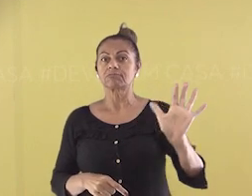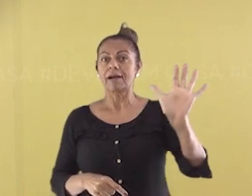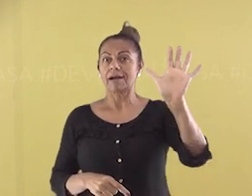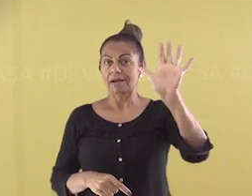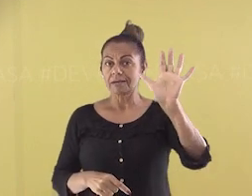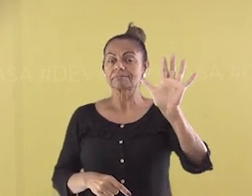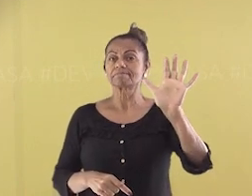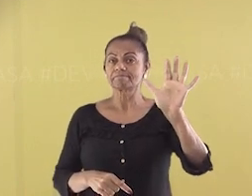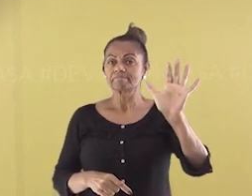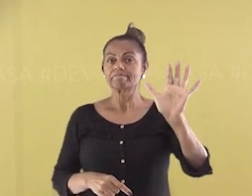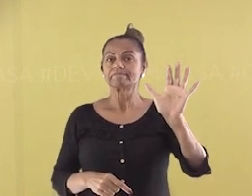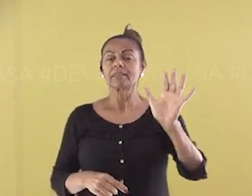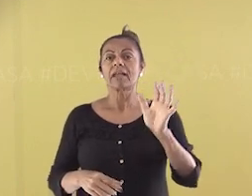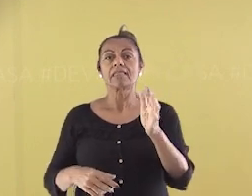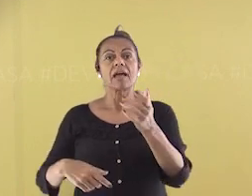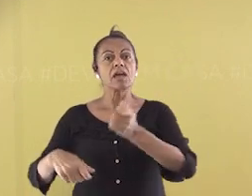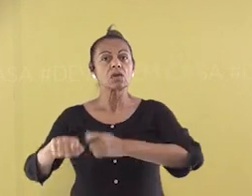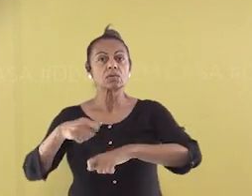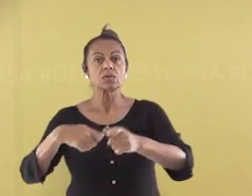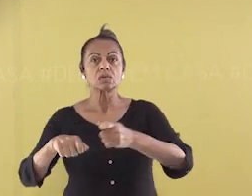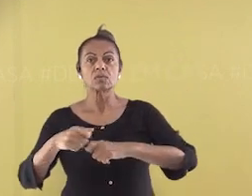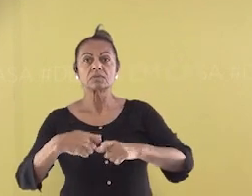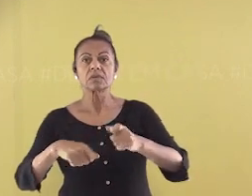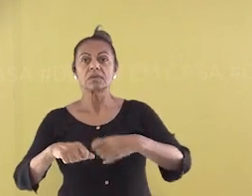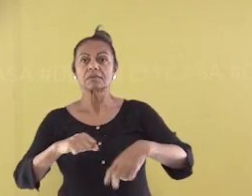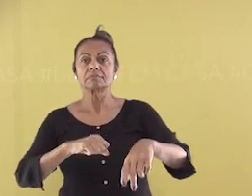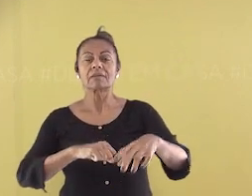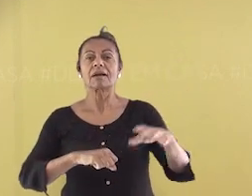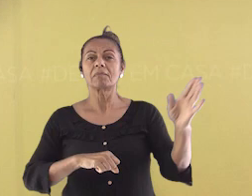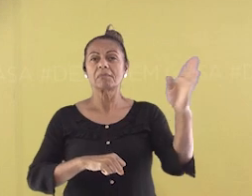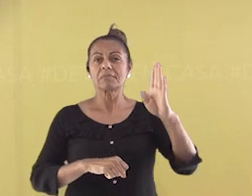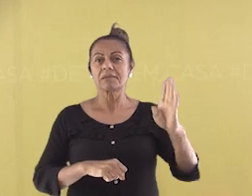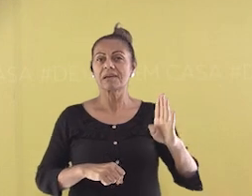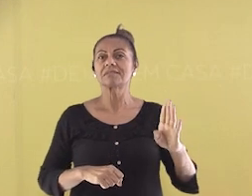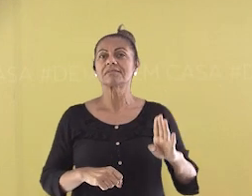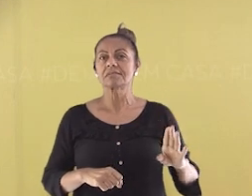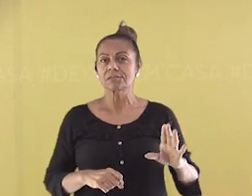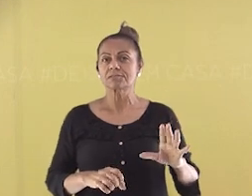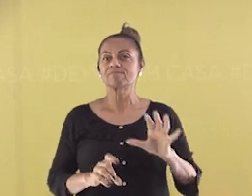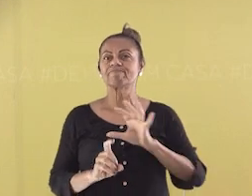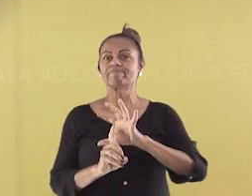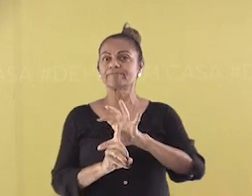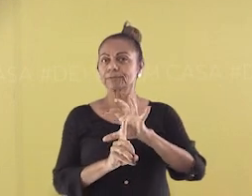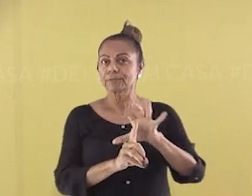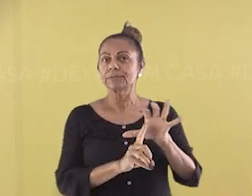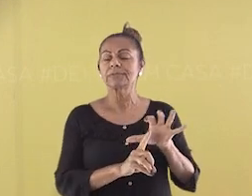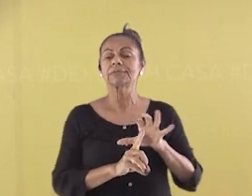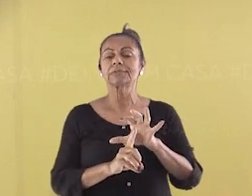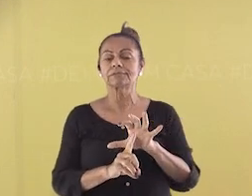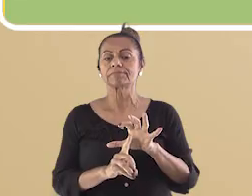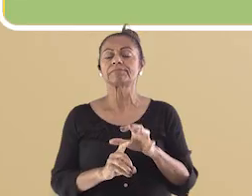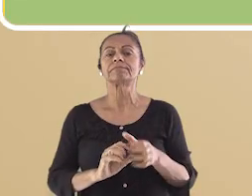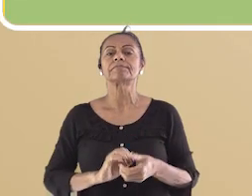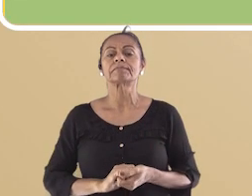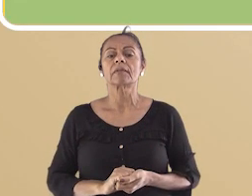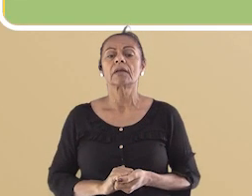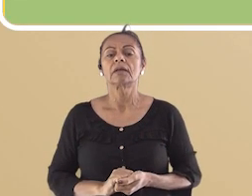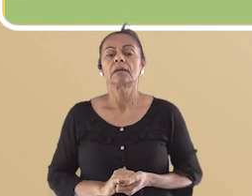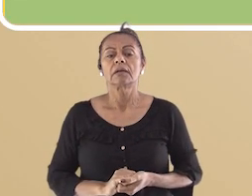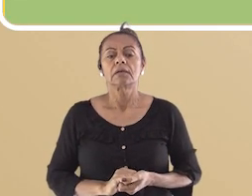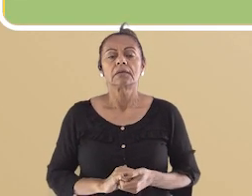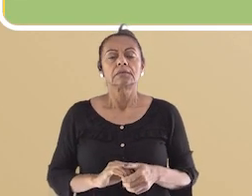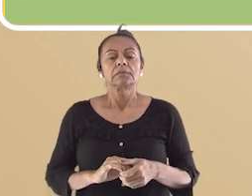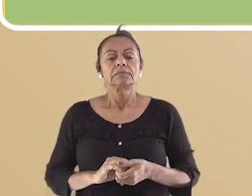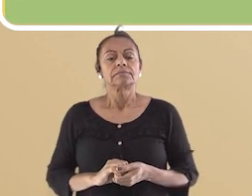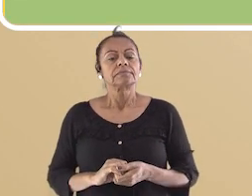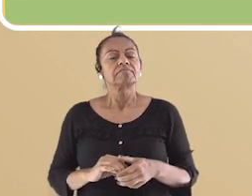economia do país e também a nós. Calma, daqui a pouco nós vamos falar mais sobre isso.